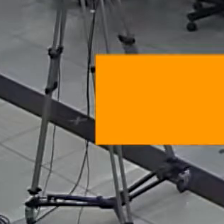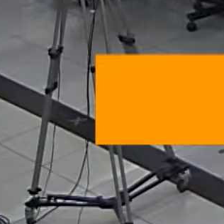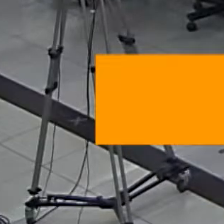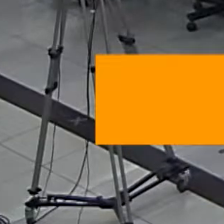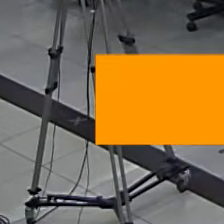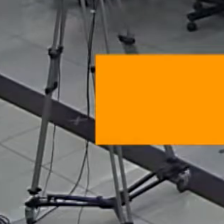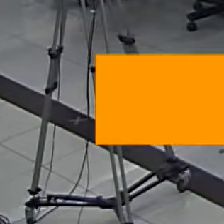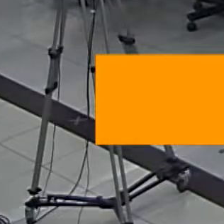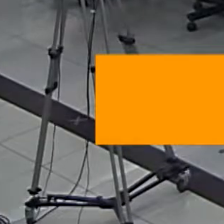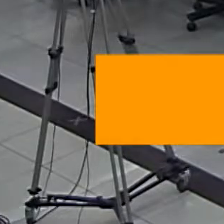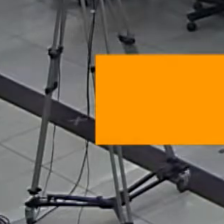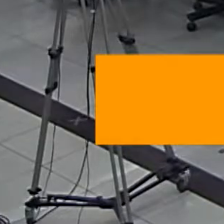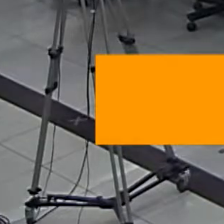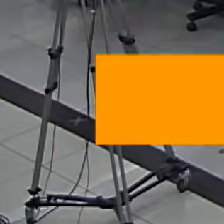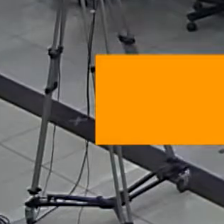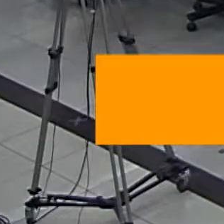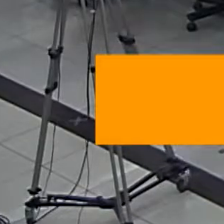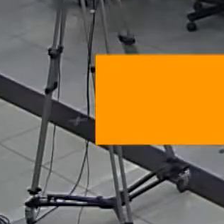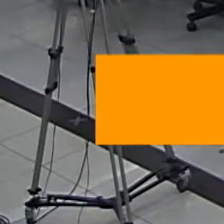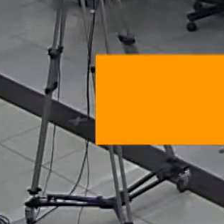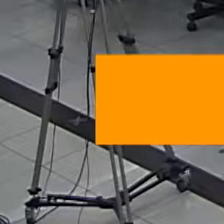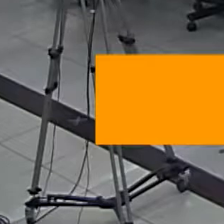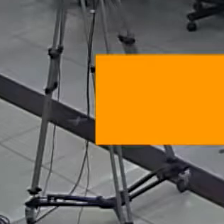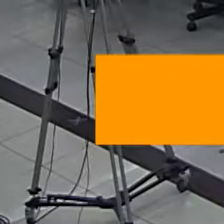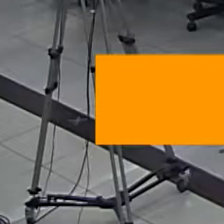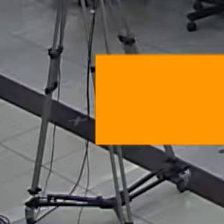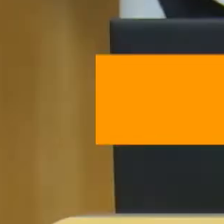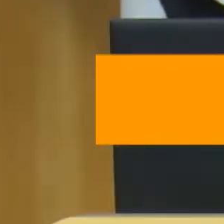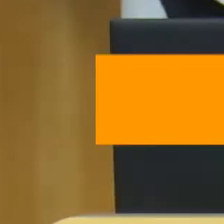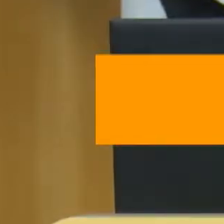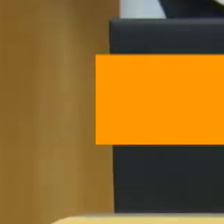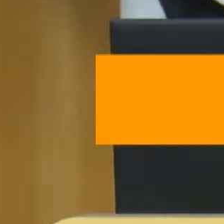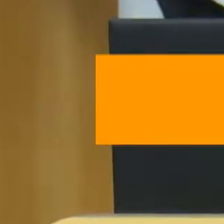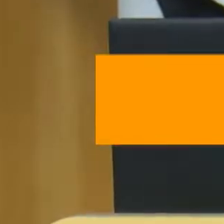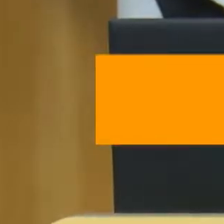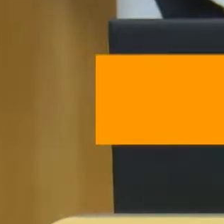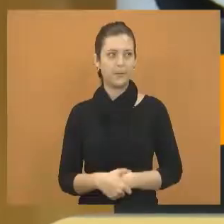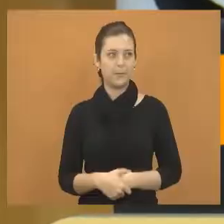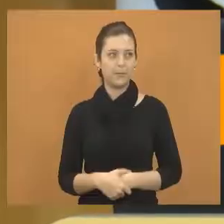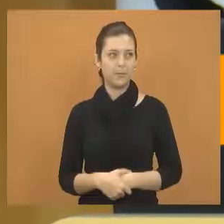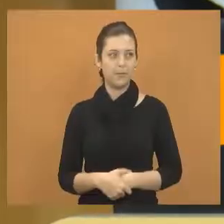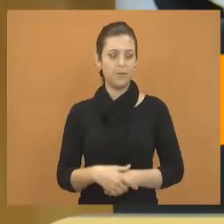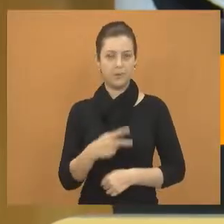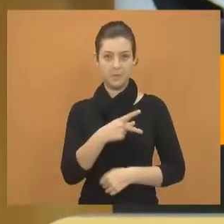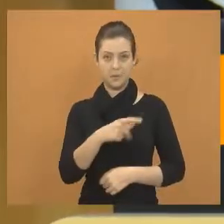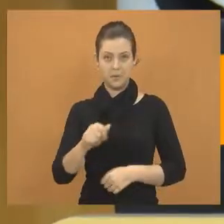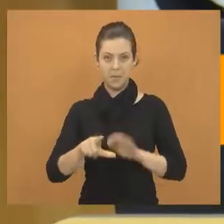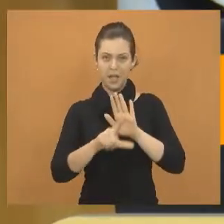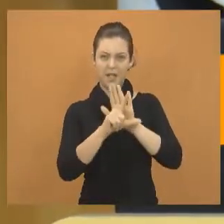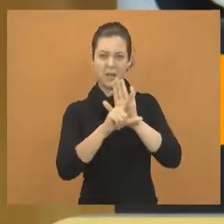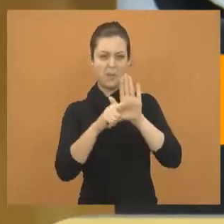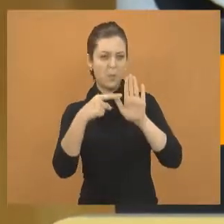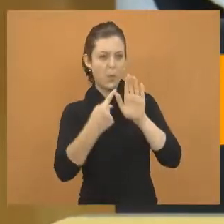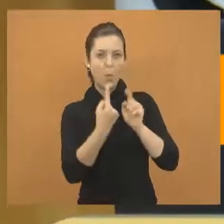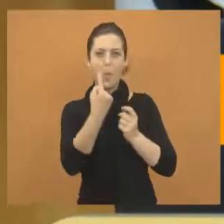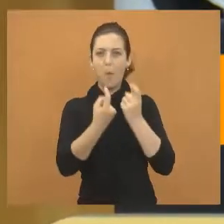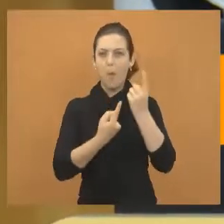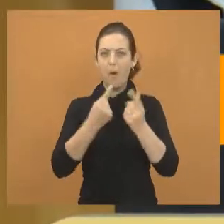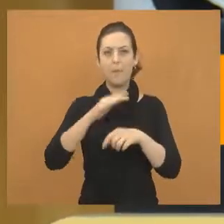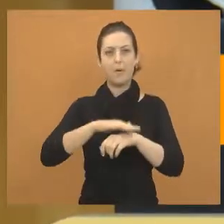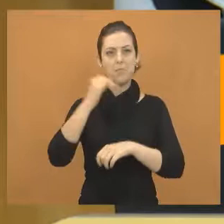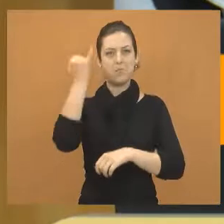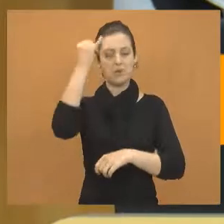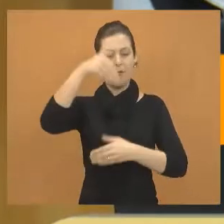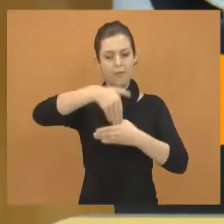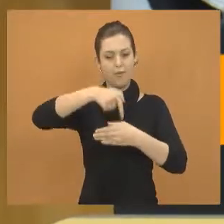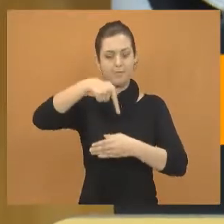Na verdade, o PPA é uma das leis mais importantes que a gente